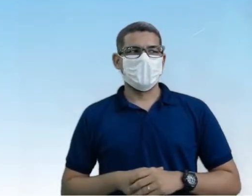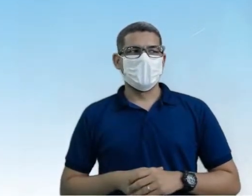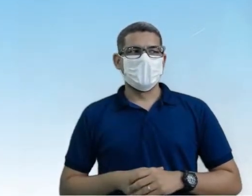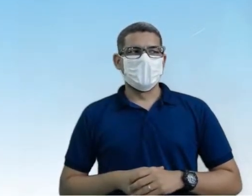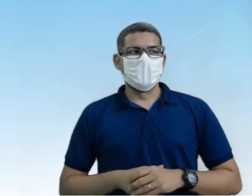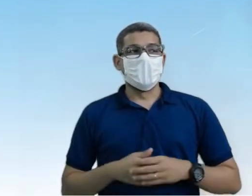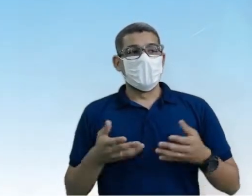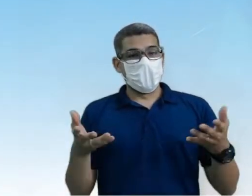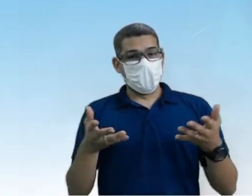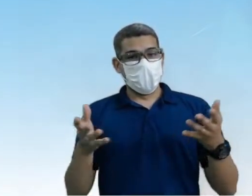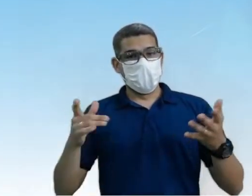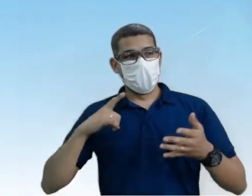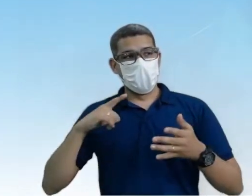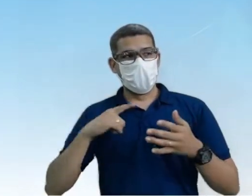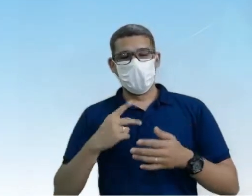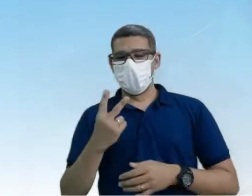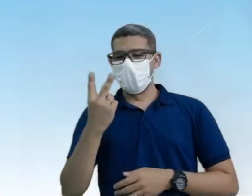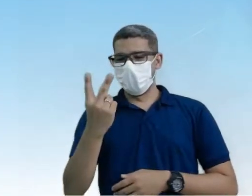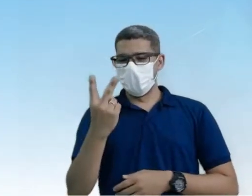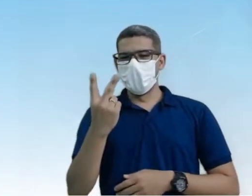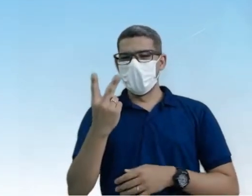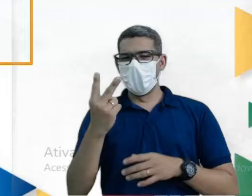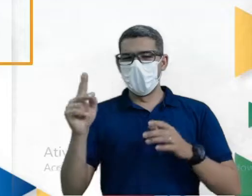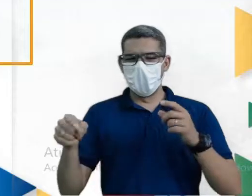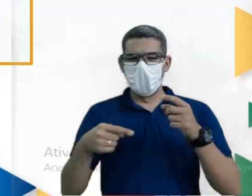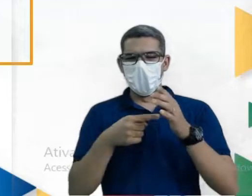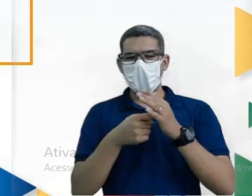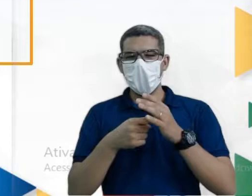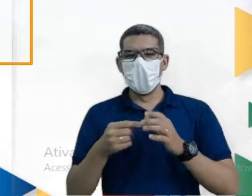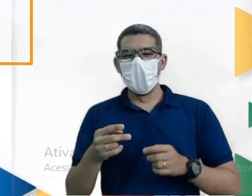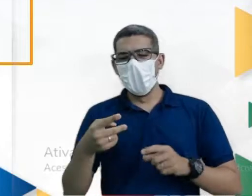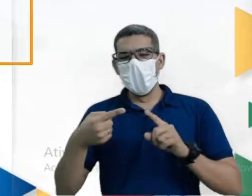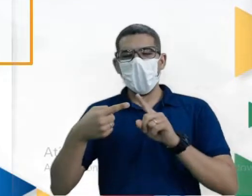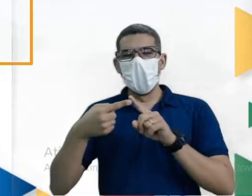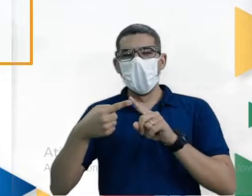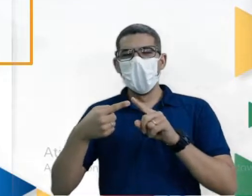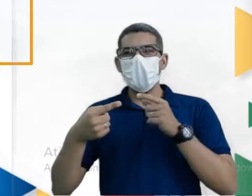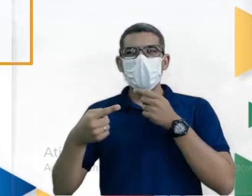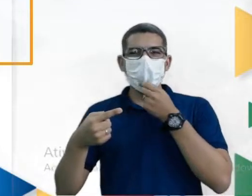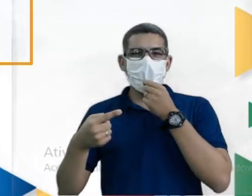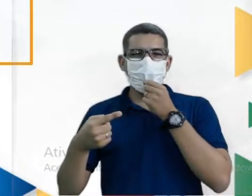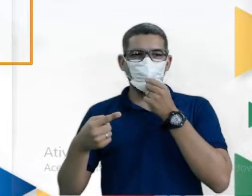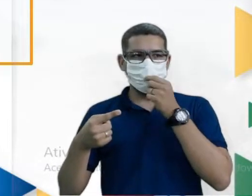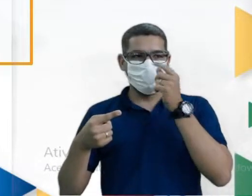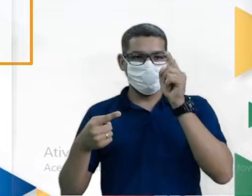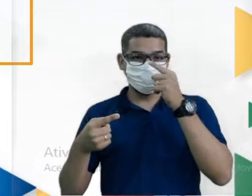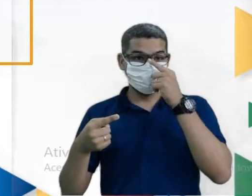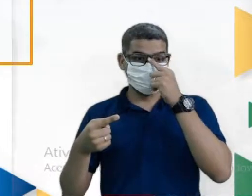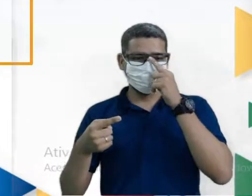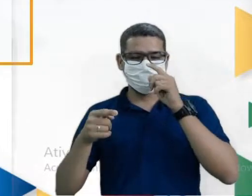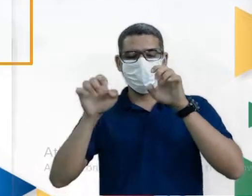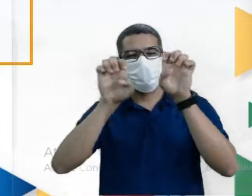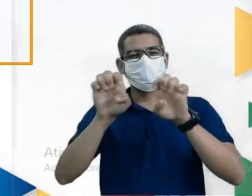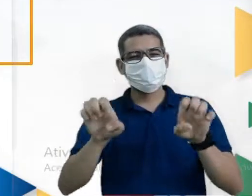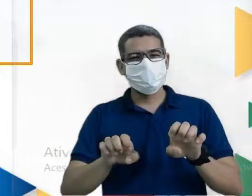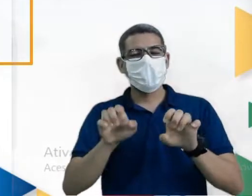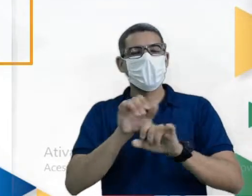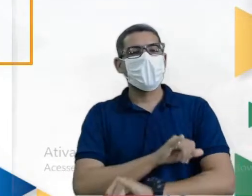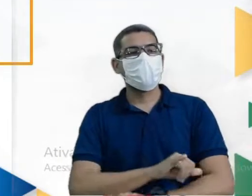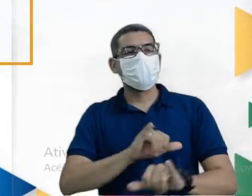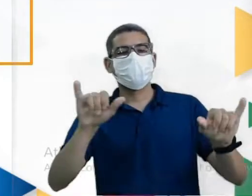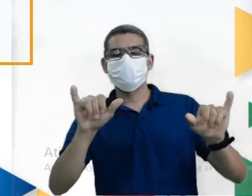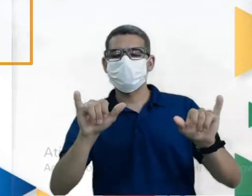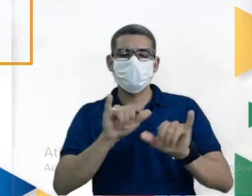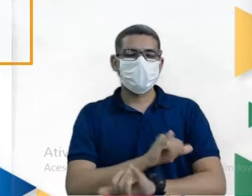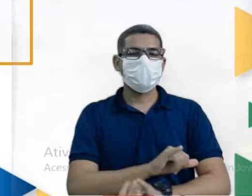nós teremos 2 missões hoje, tá? A primeira missão, a gente vai entender como é que funciona a estrutura do anúncio